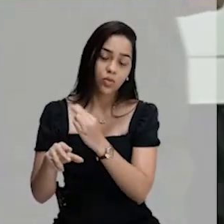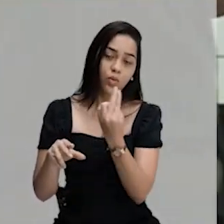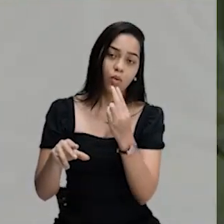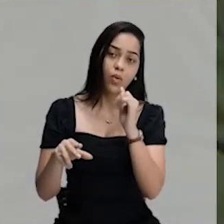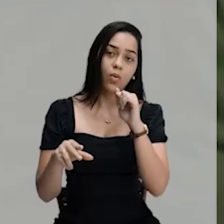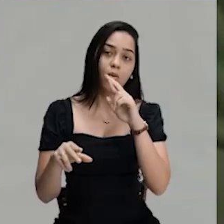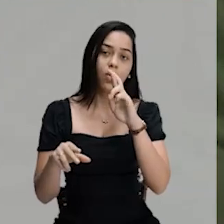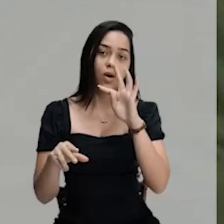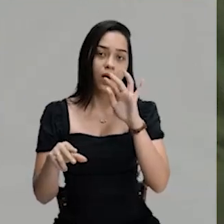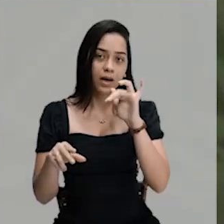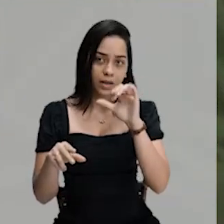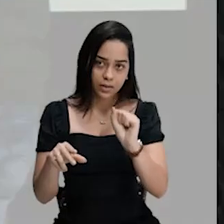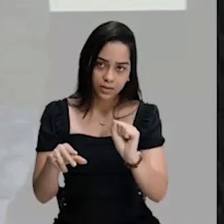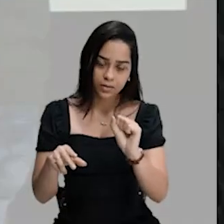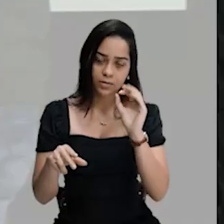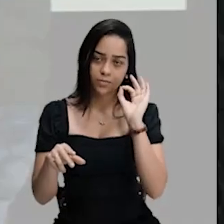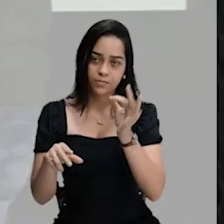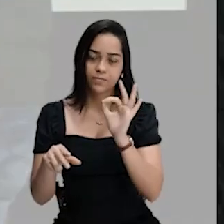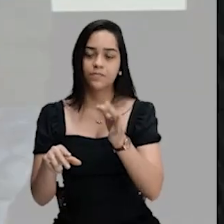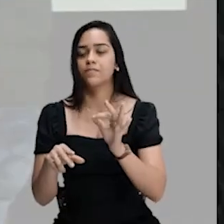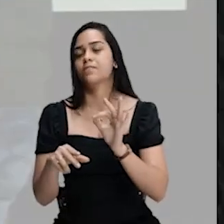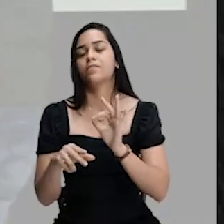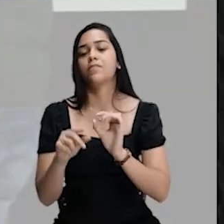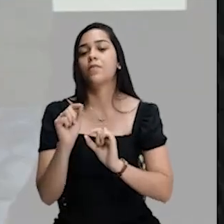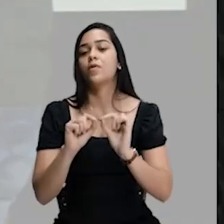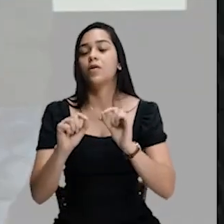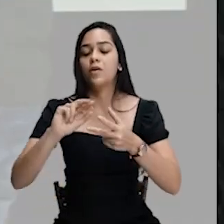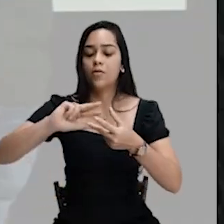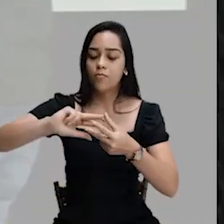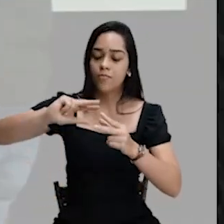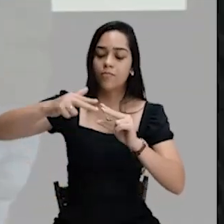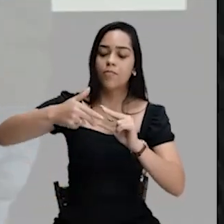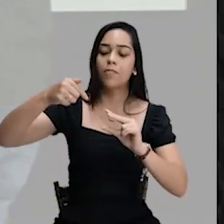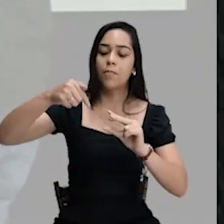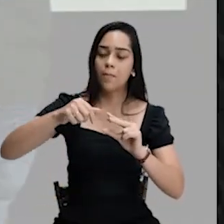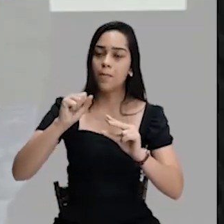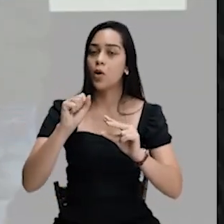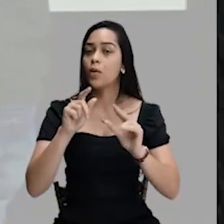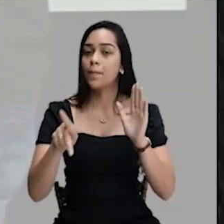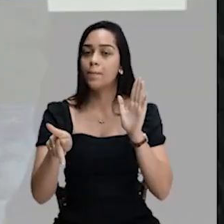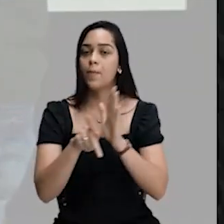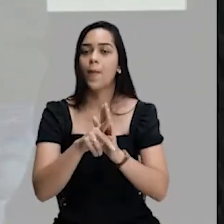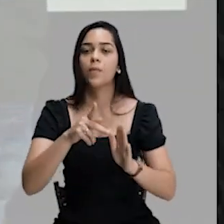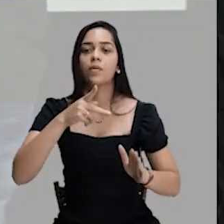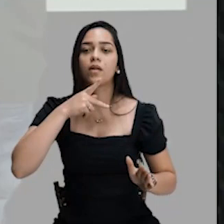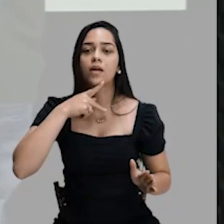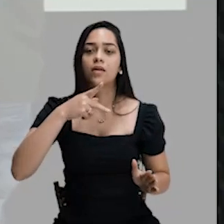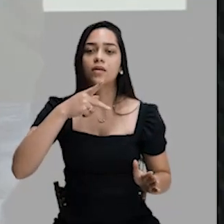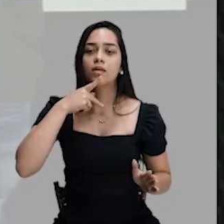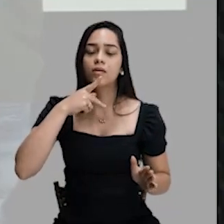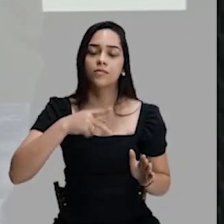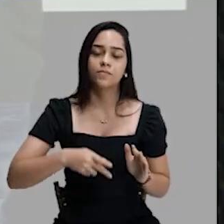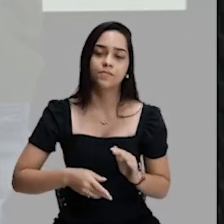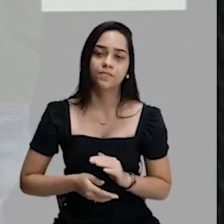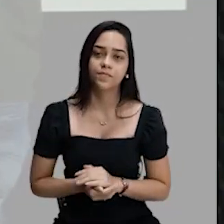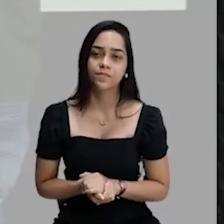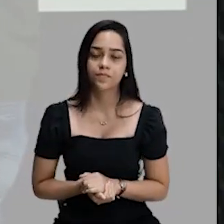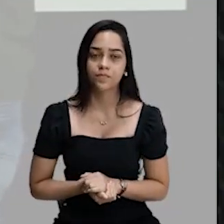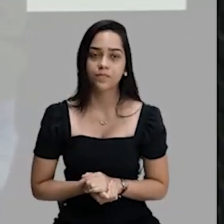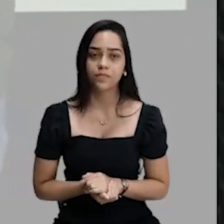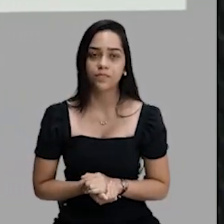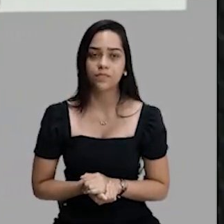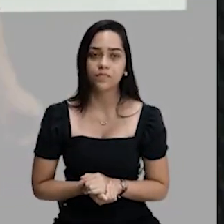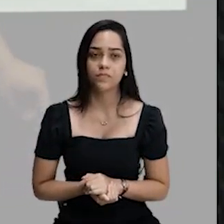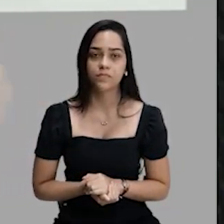de arestas, certo? Para que o poliedro seja considerado um poliedro de Platão,